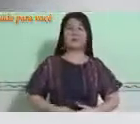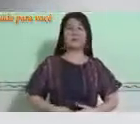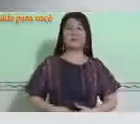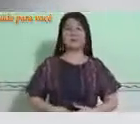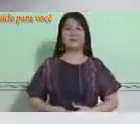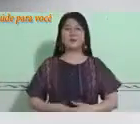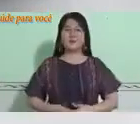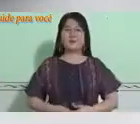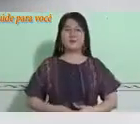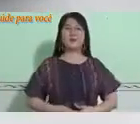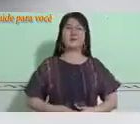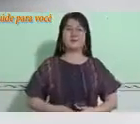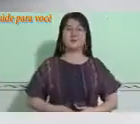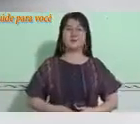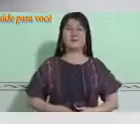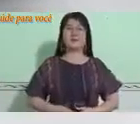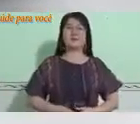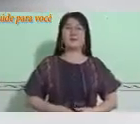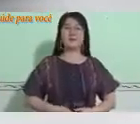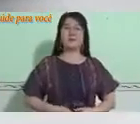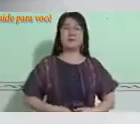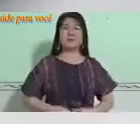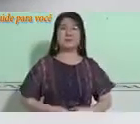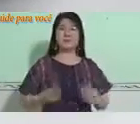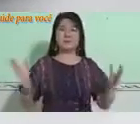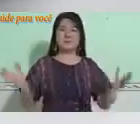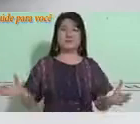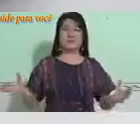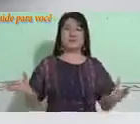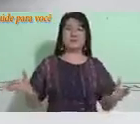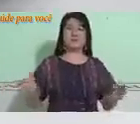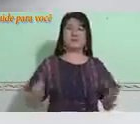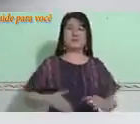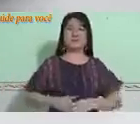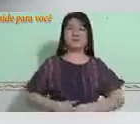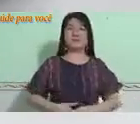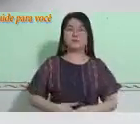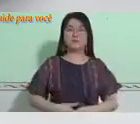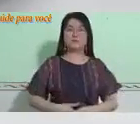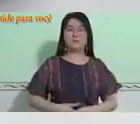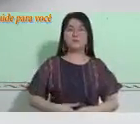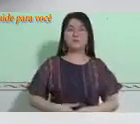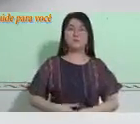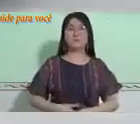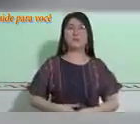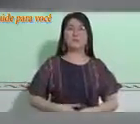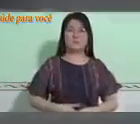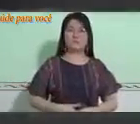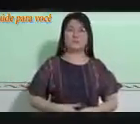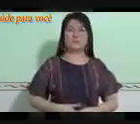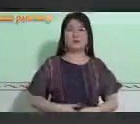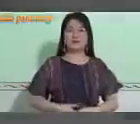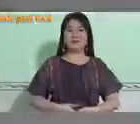Na acupuntura, o corpo é visto como um todo e cabe ao terapeuta descobrir quais são os bloqueios energéticos que estão originando